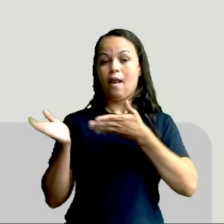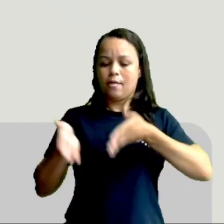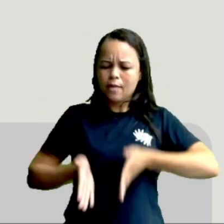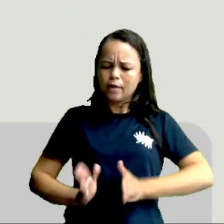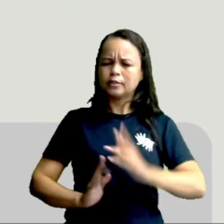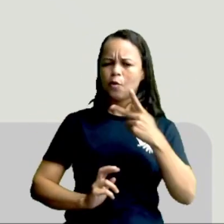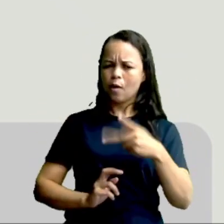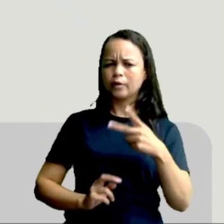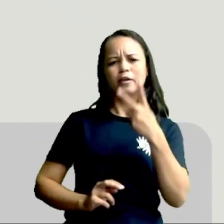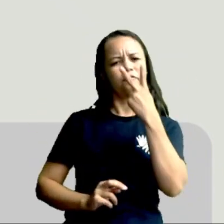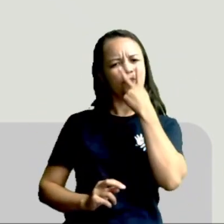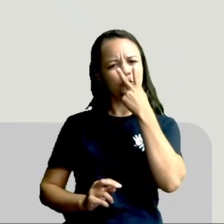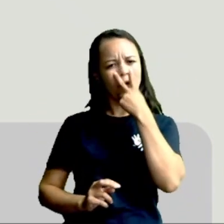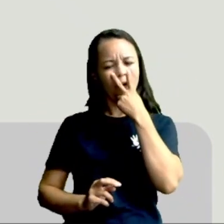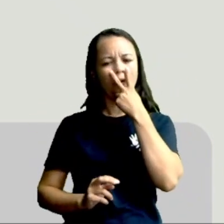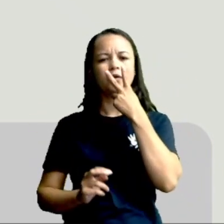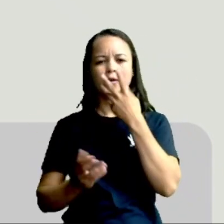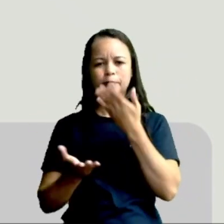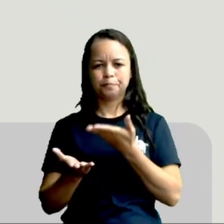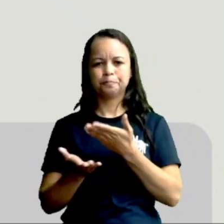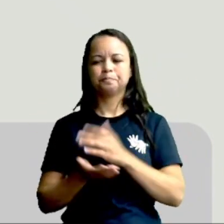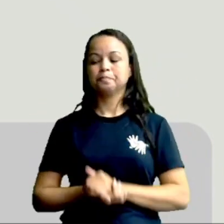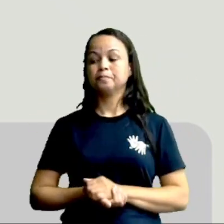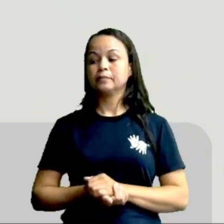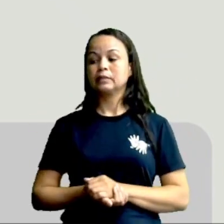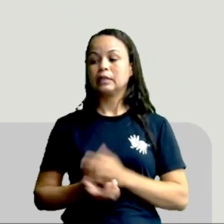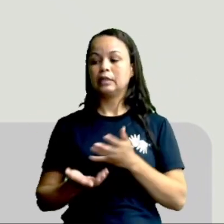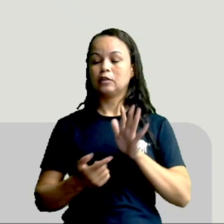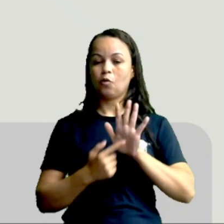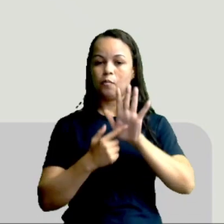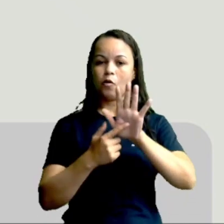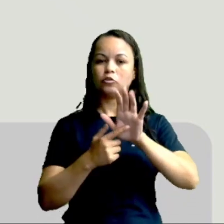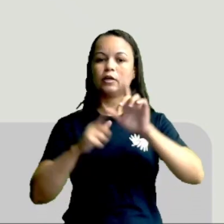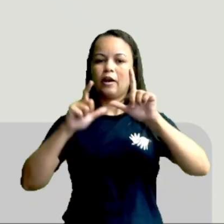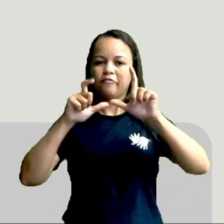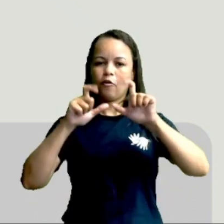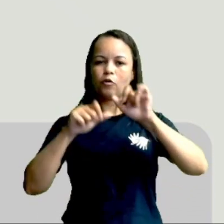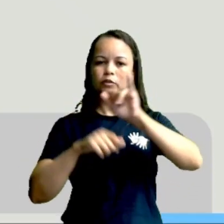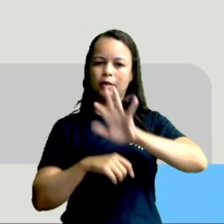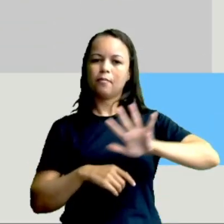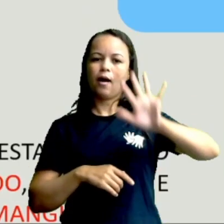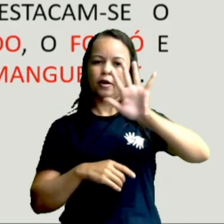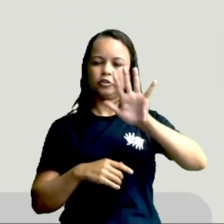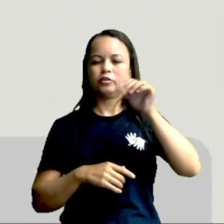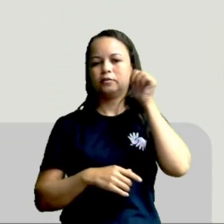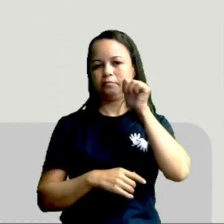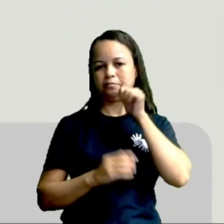nossa cidade, ela nasceu em Vitória de Santo Antão. Então aí na foto, Dona Selma do Coco.